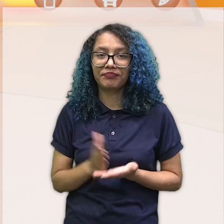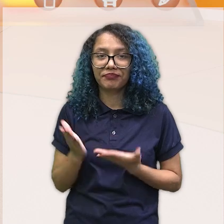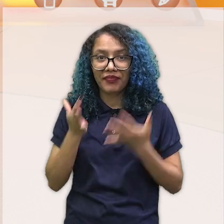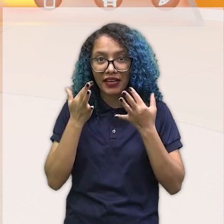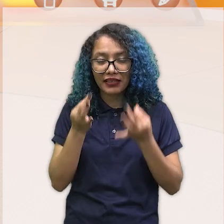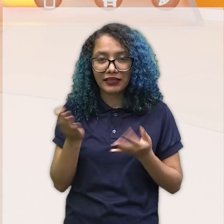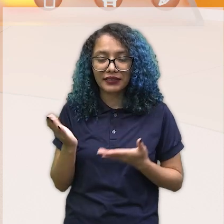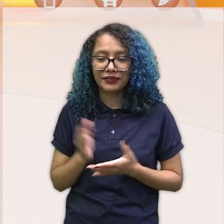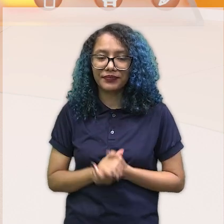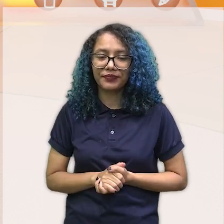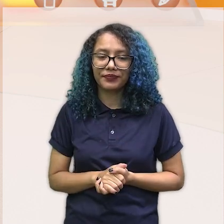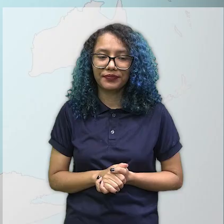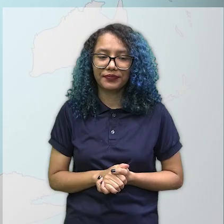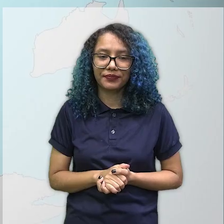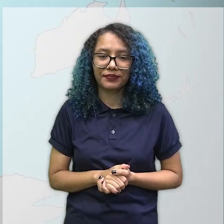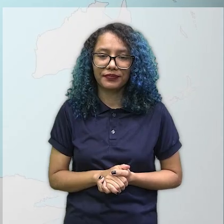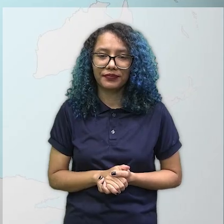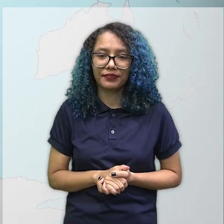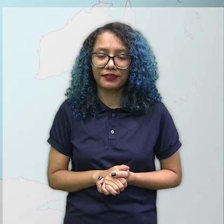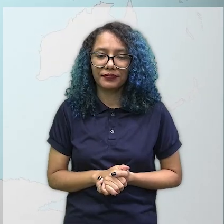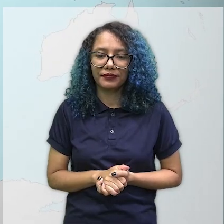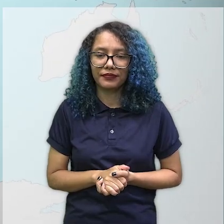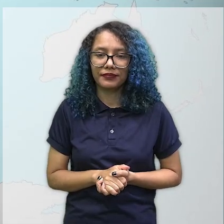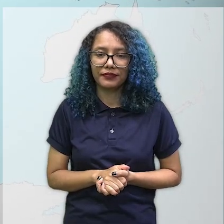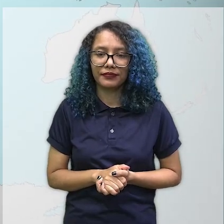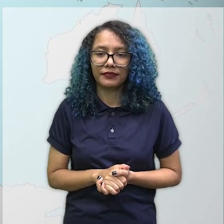Preste atenção que a gente já retorna.